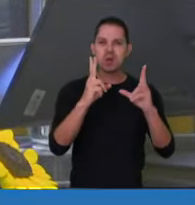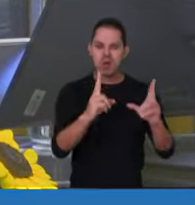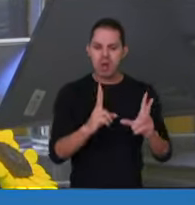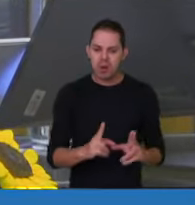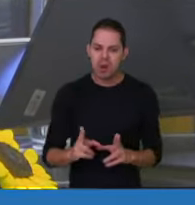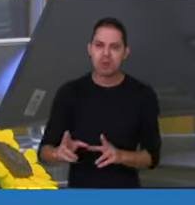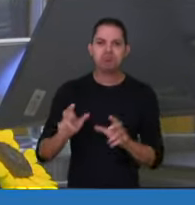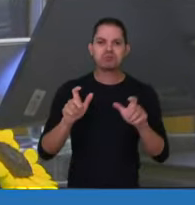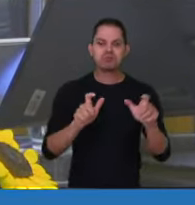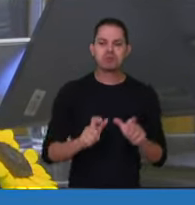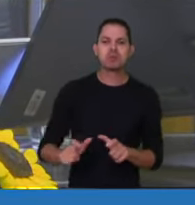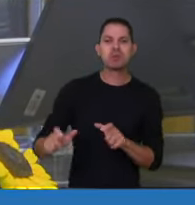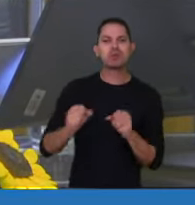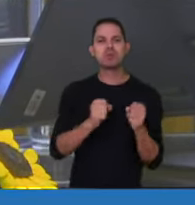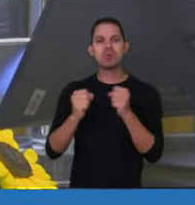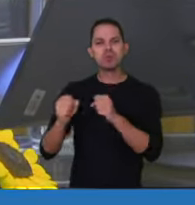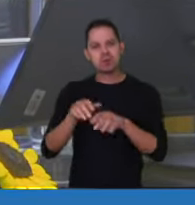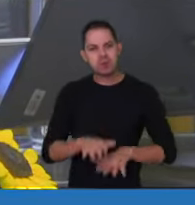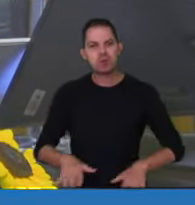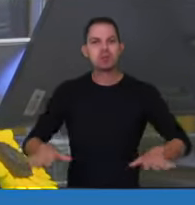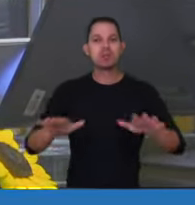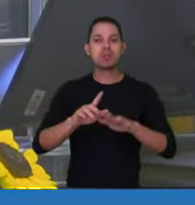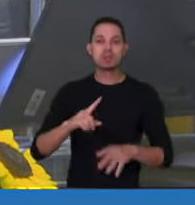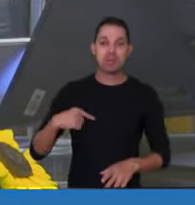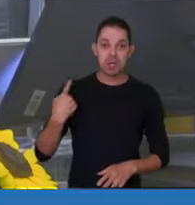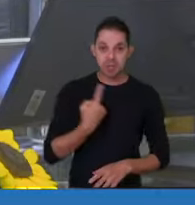poder e para que a gente possa,